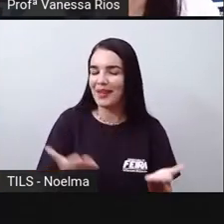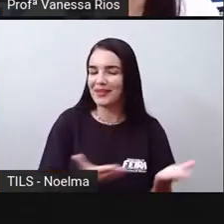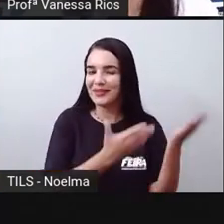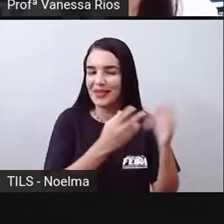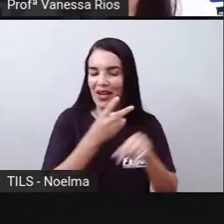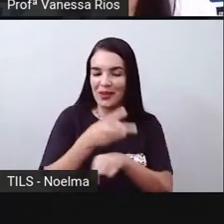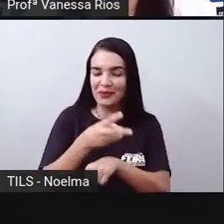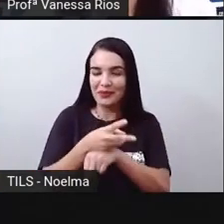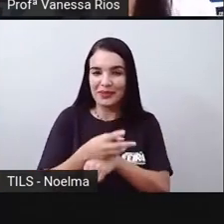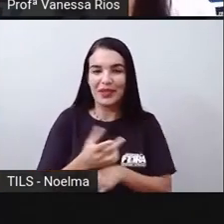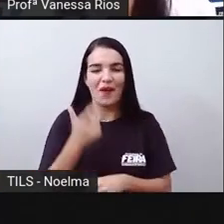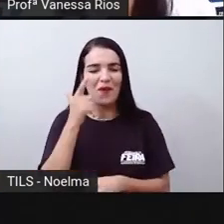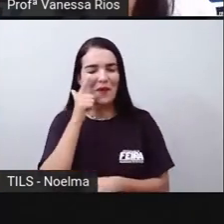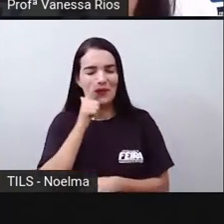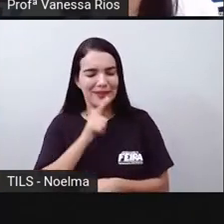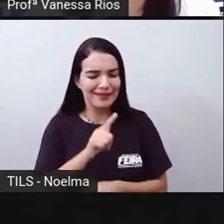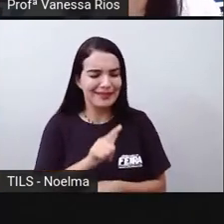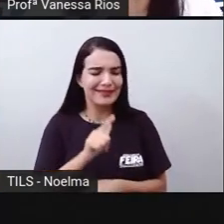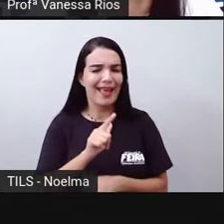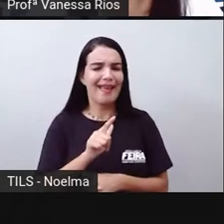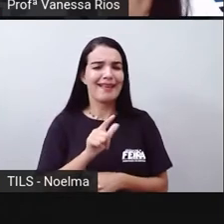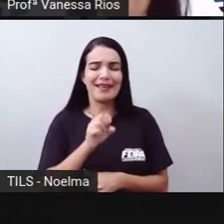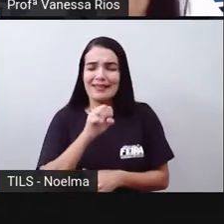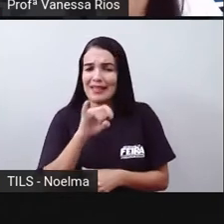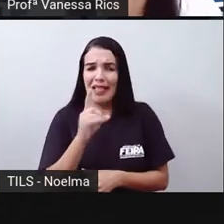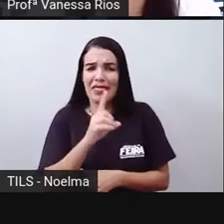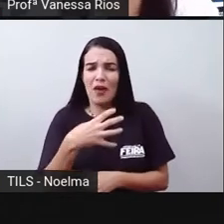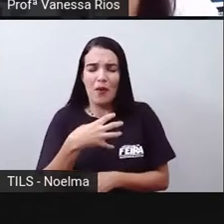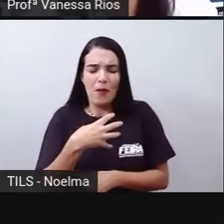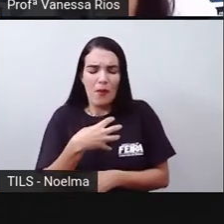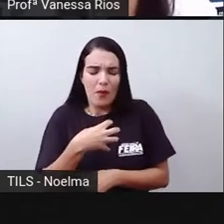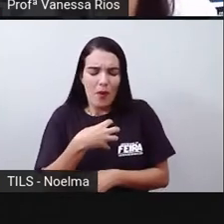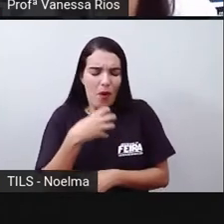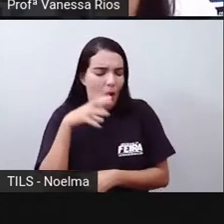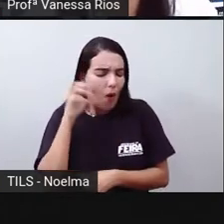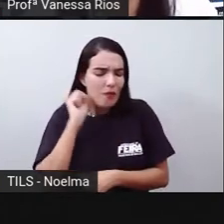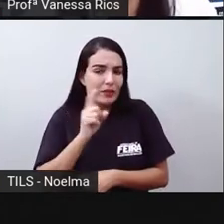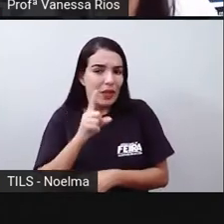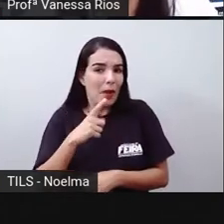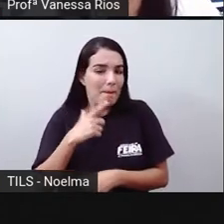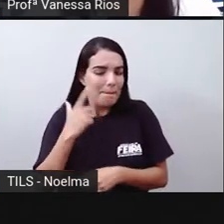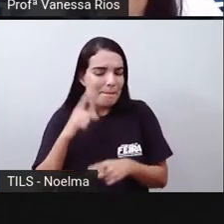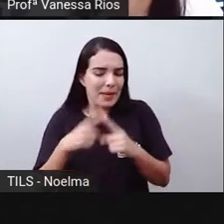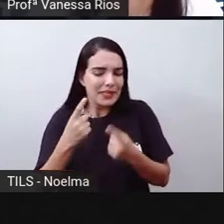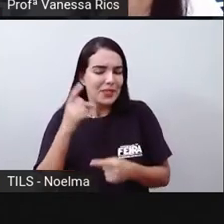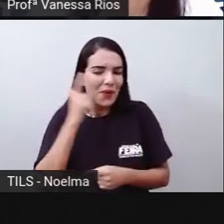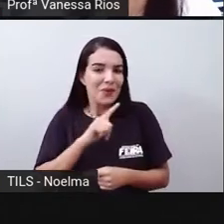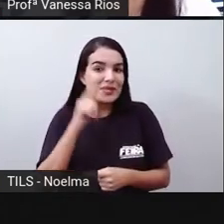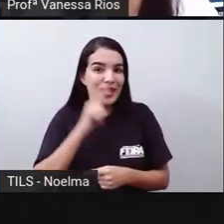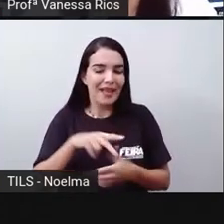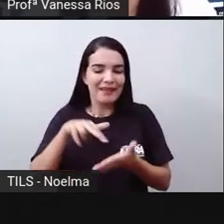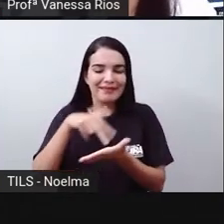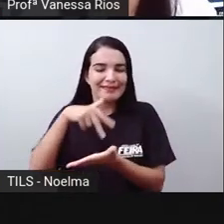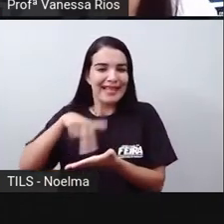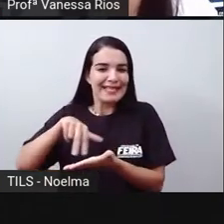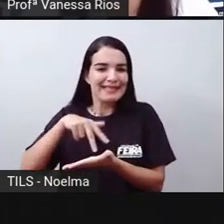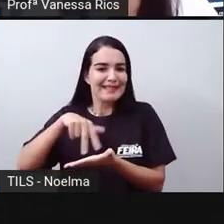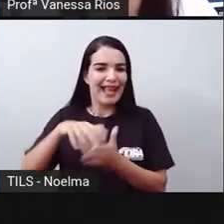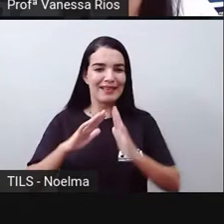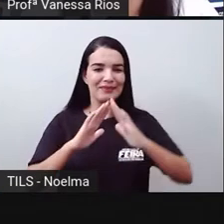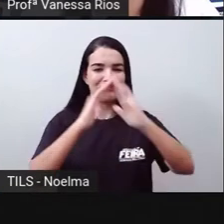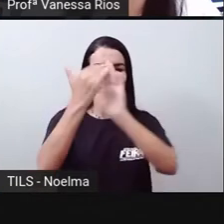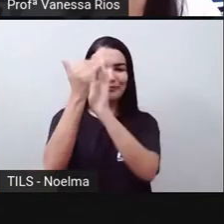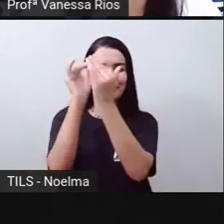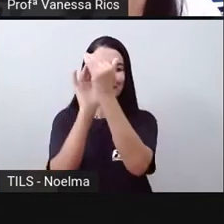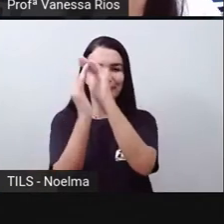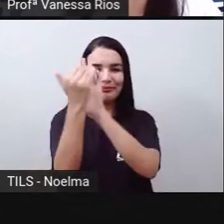ela consegue, não é? Mesmo não ouvindo a música, ela consegue sim dançar. E aí faz a gente pensar e observar o